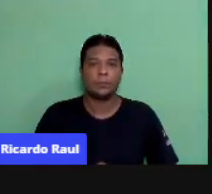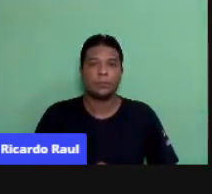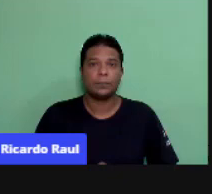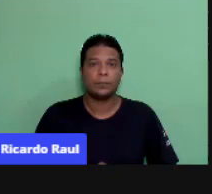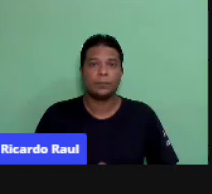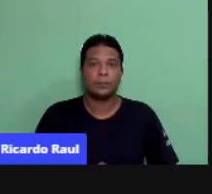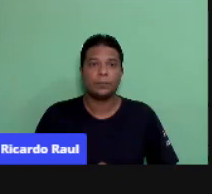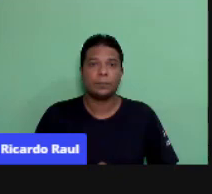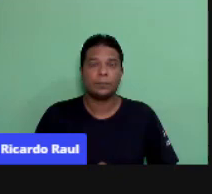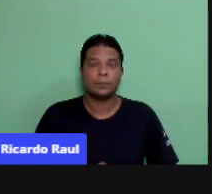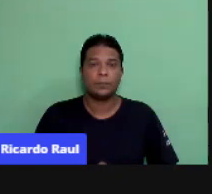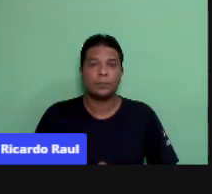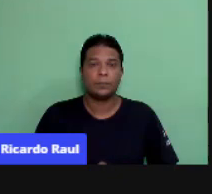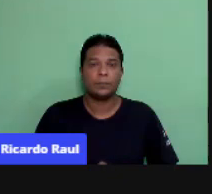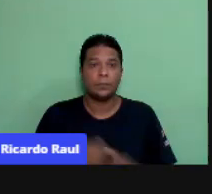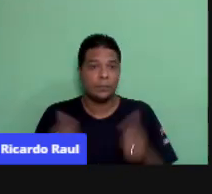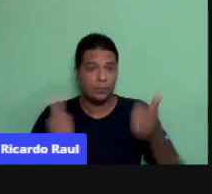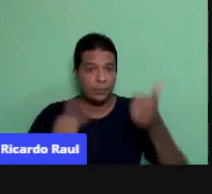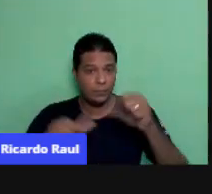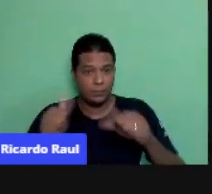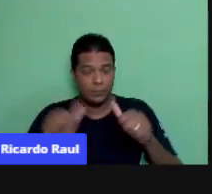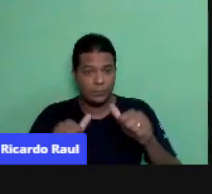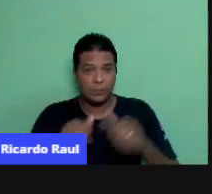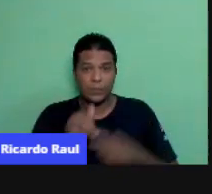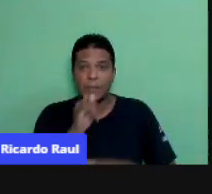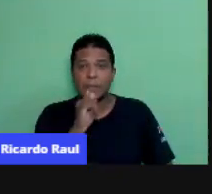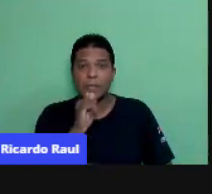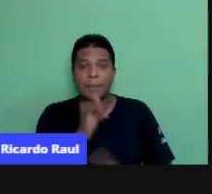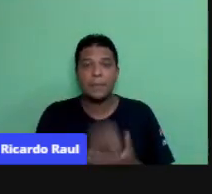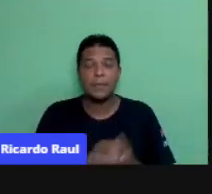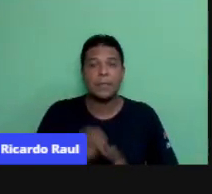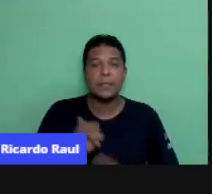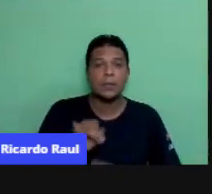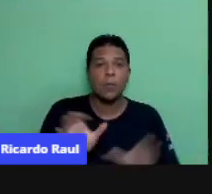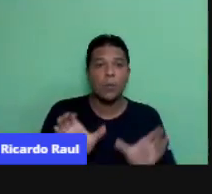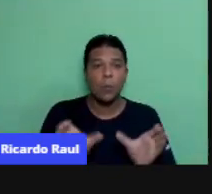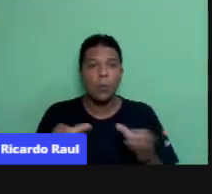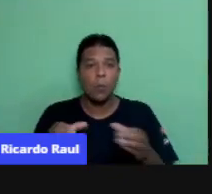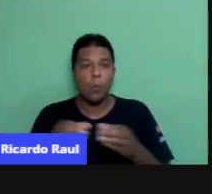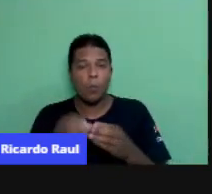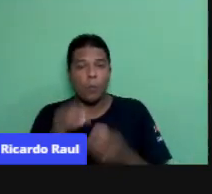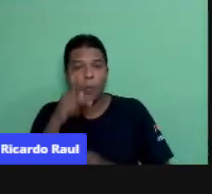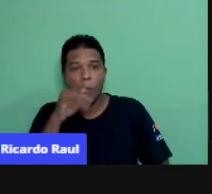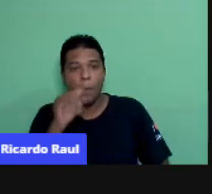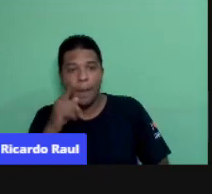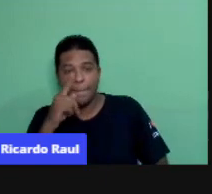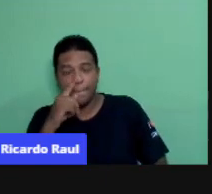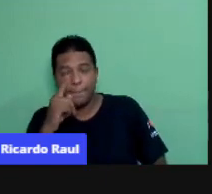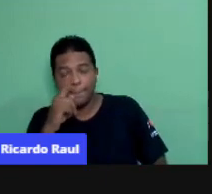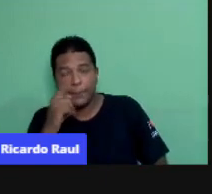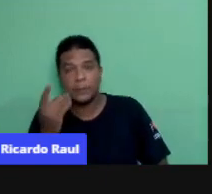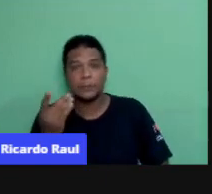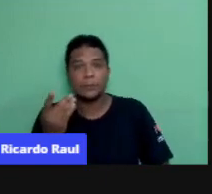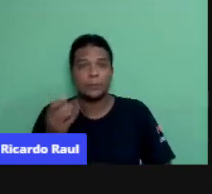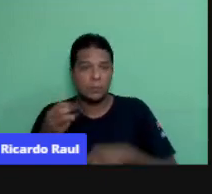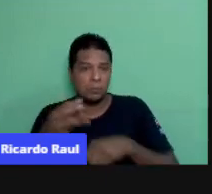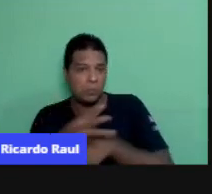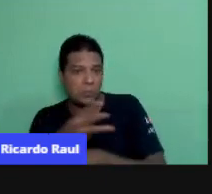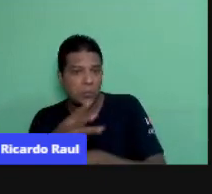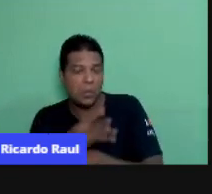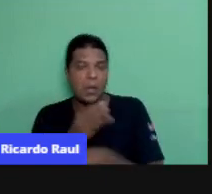Um modelo de avaliação que nós colocamos aqui. Se você tiver um grupo com os pais,